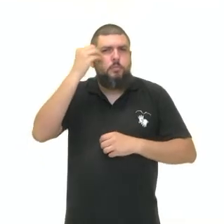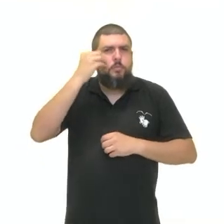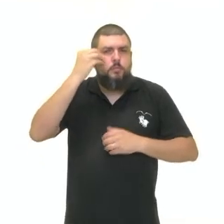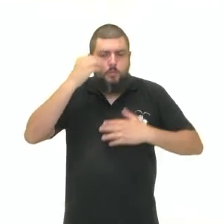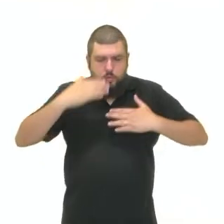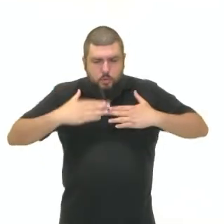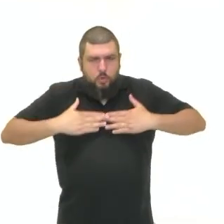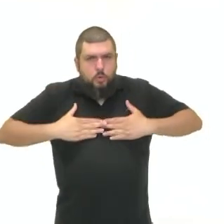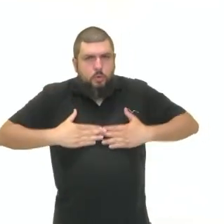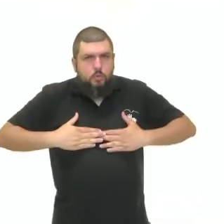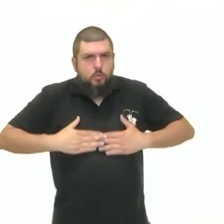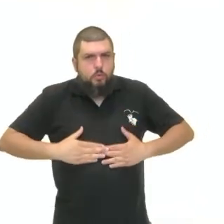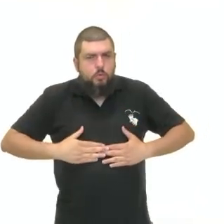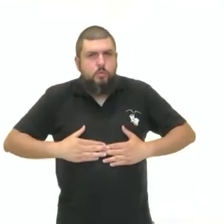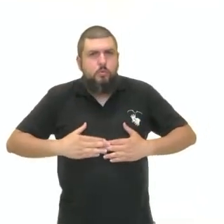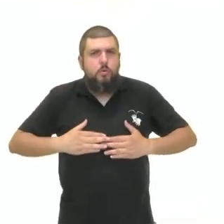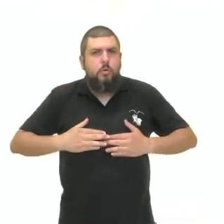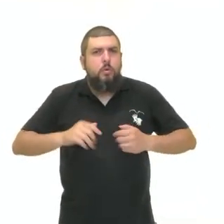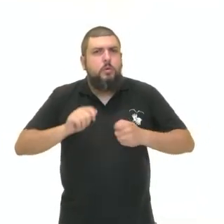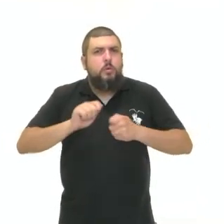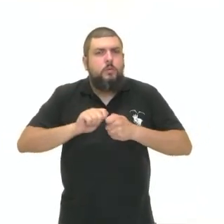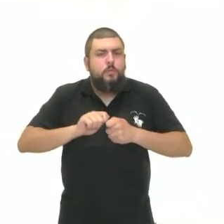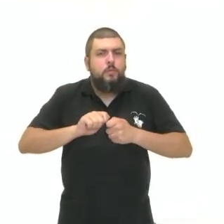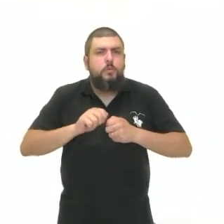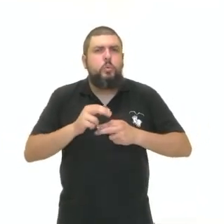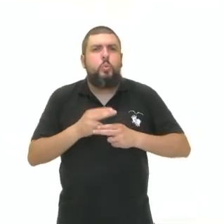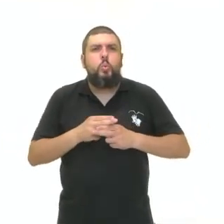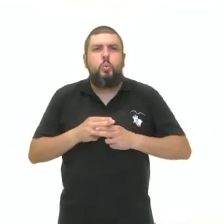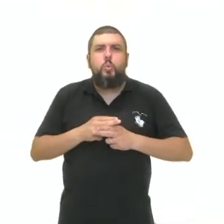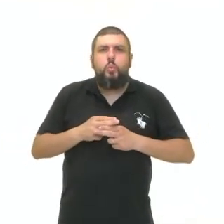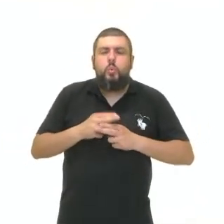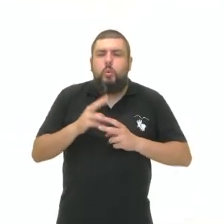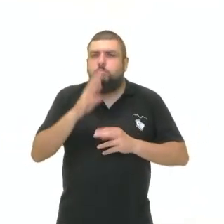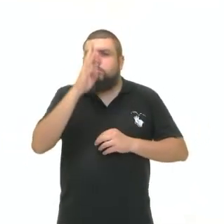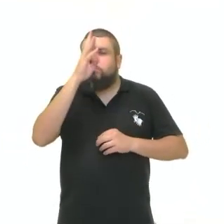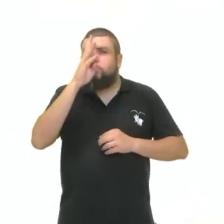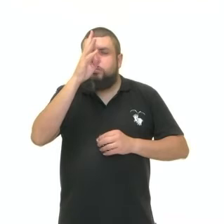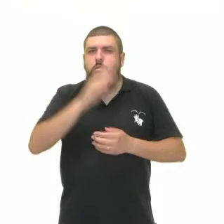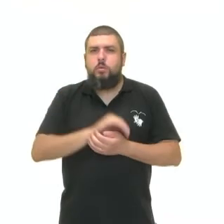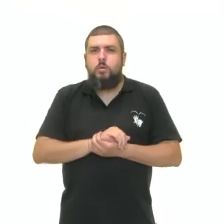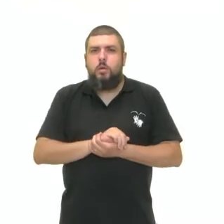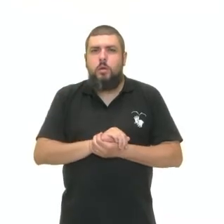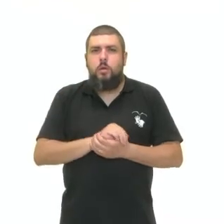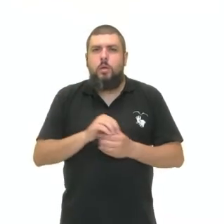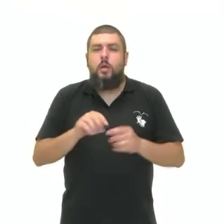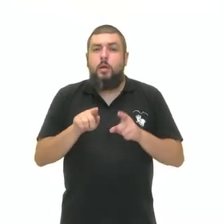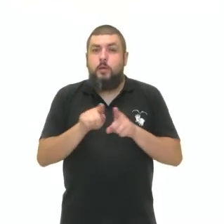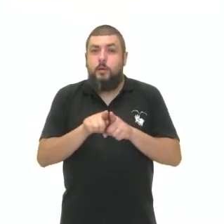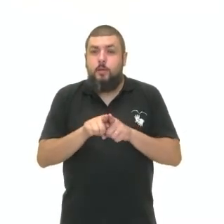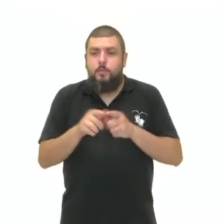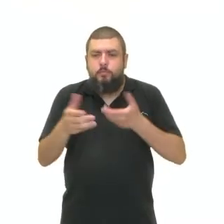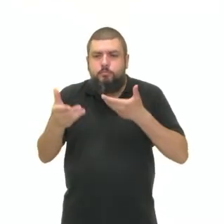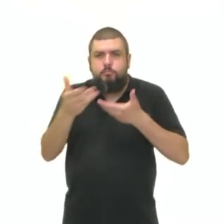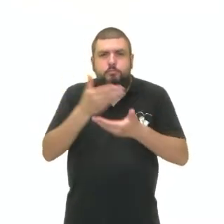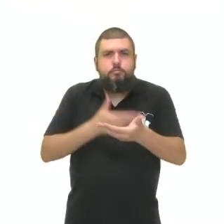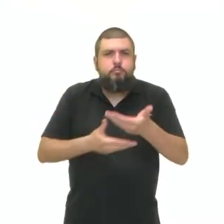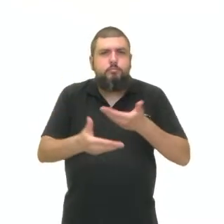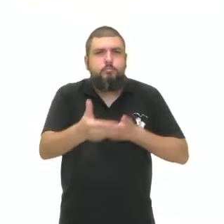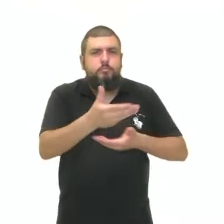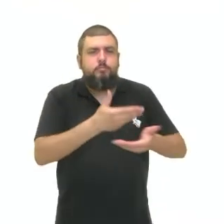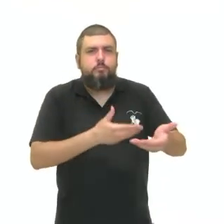em ações improvisadas, resultando na participação lúdica dos jogadores.